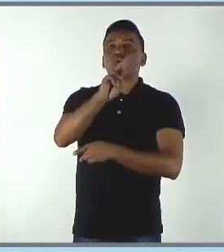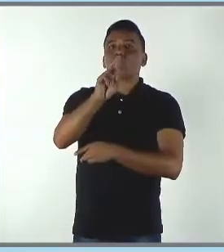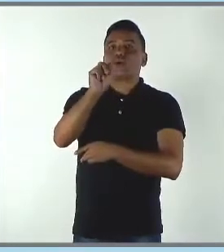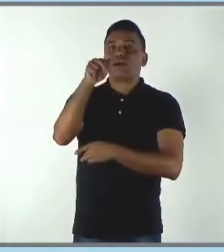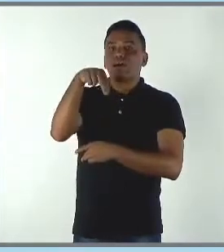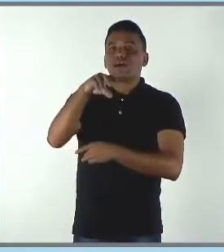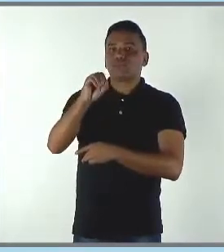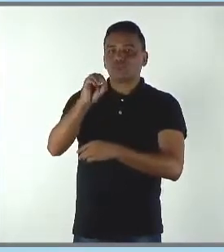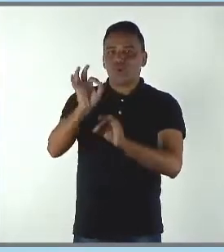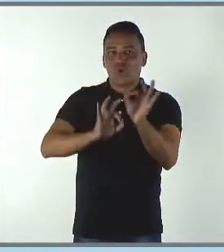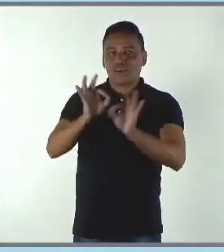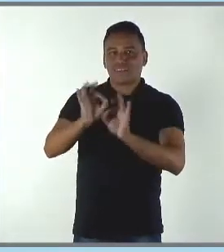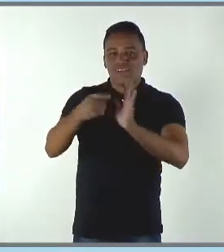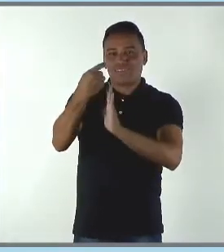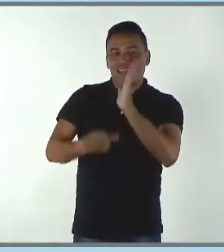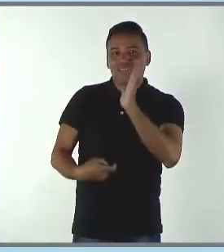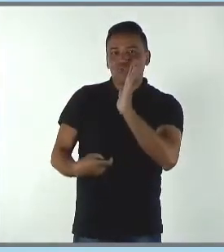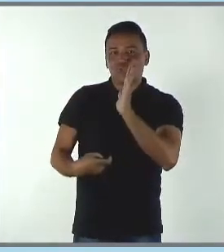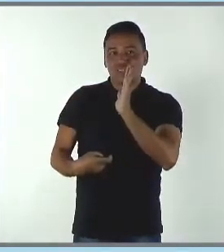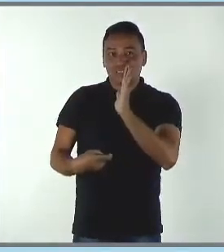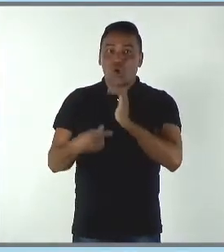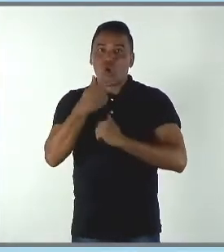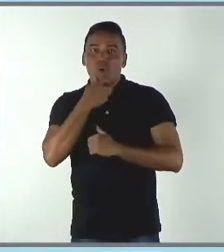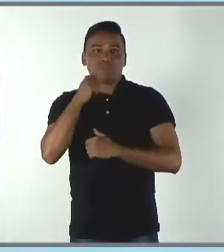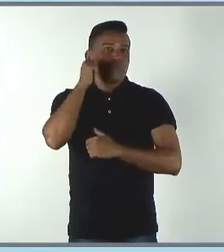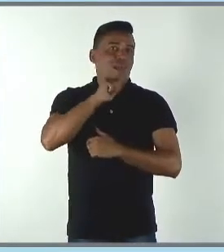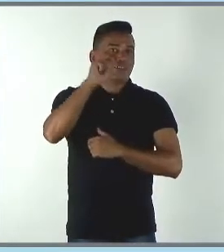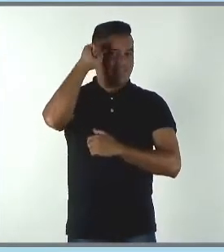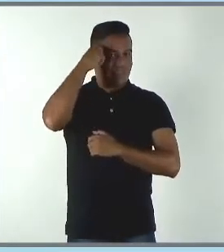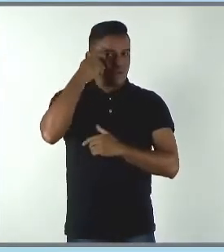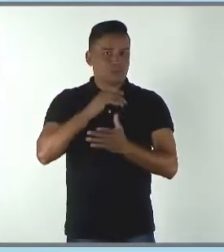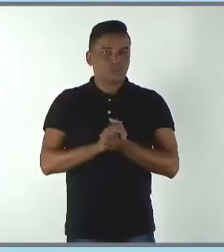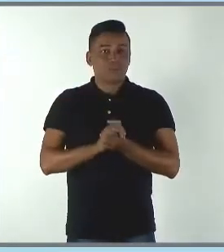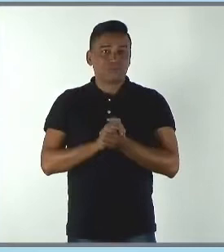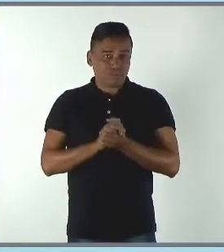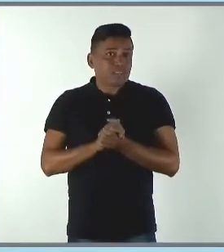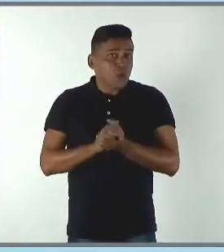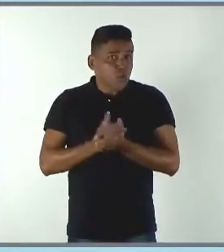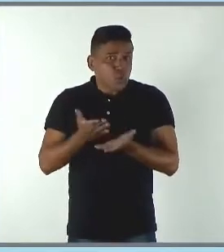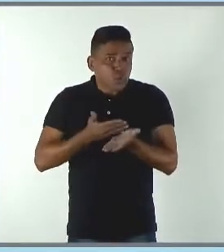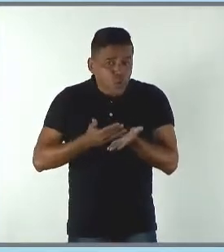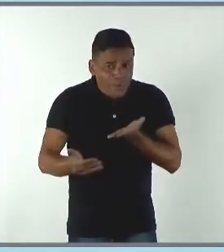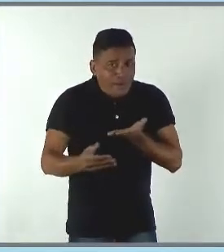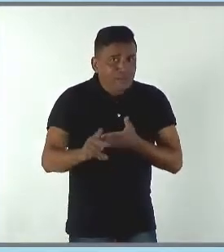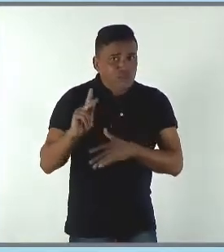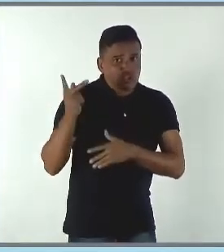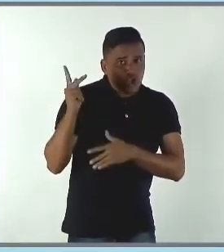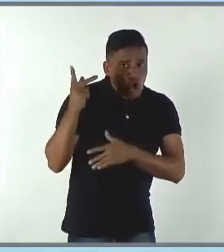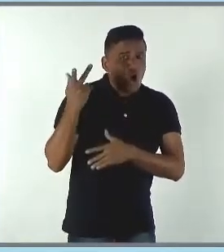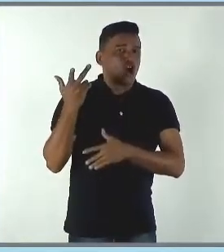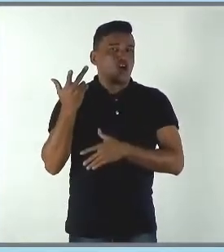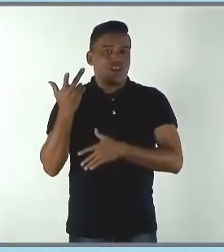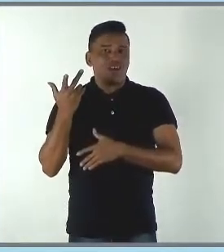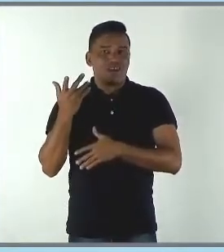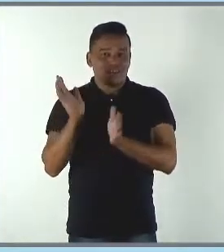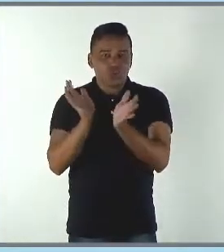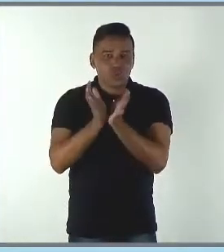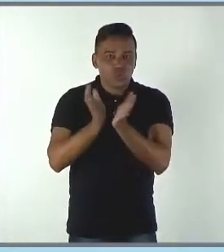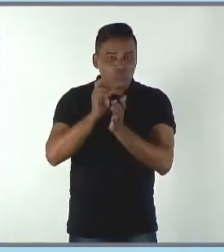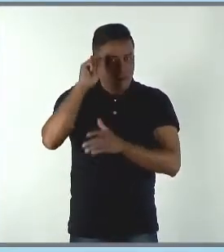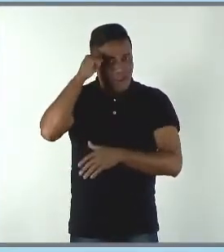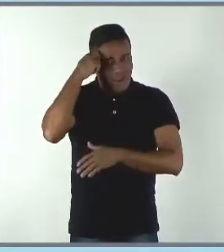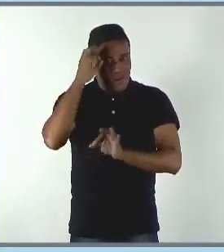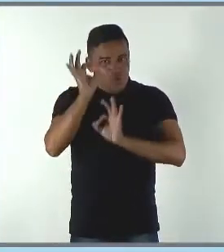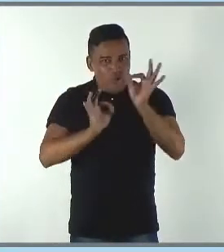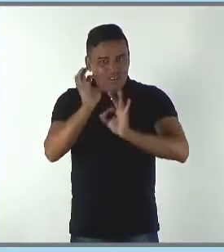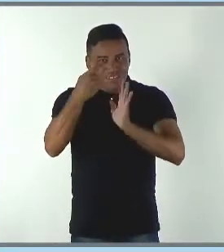e autoras negras. Tá? Então, a princípio, a história da editoria negra no Brasil é uma história de negação, de